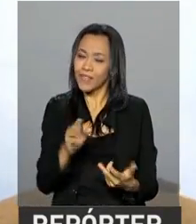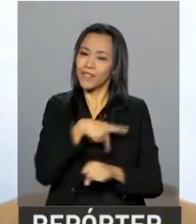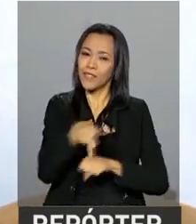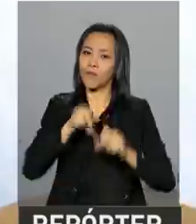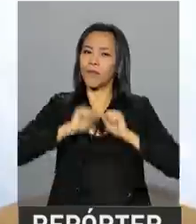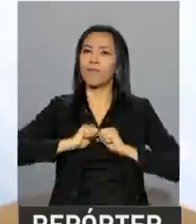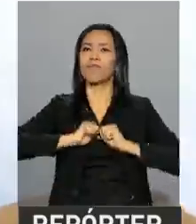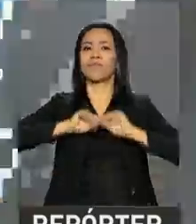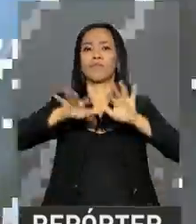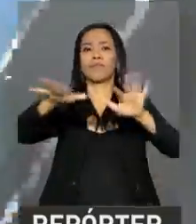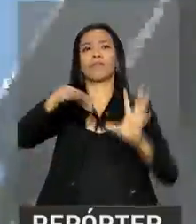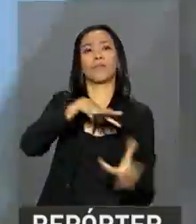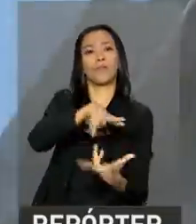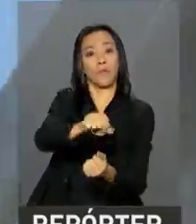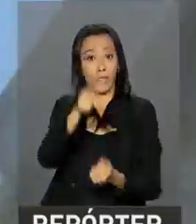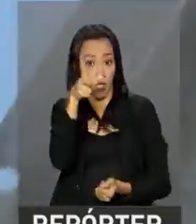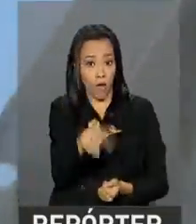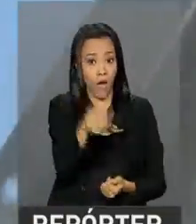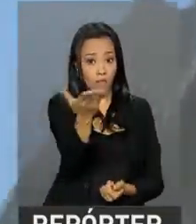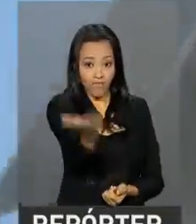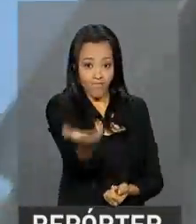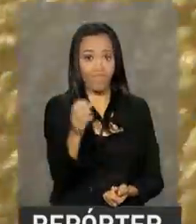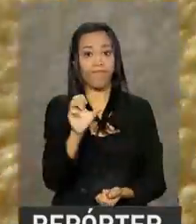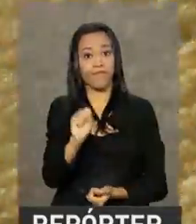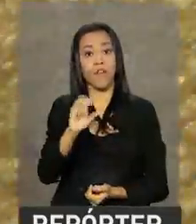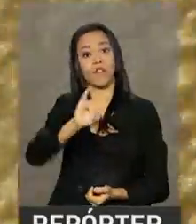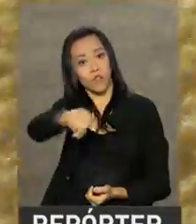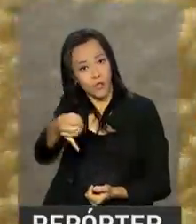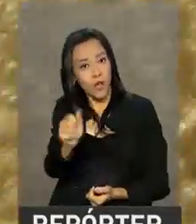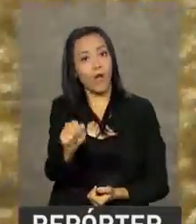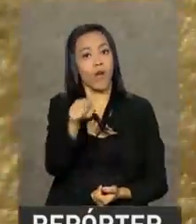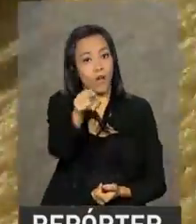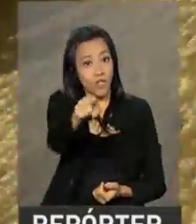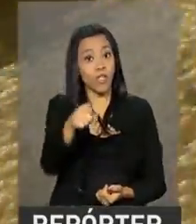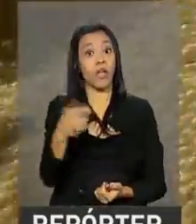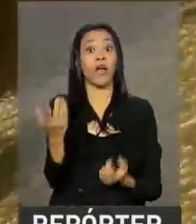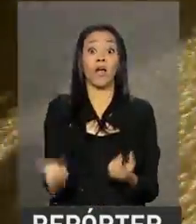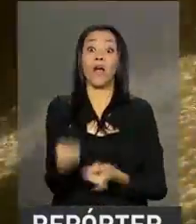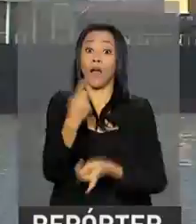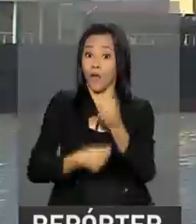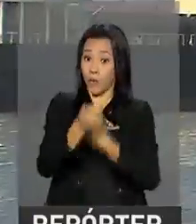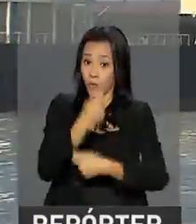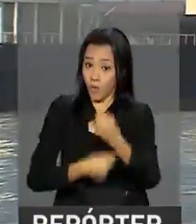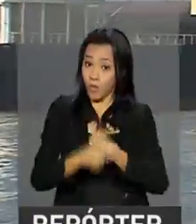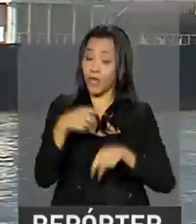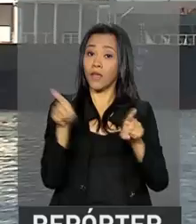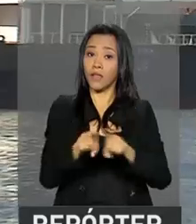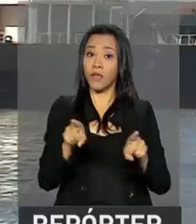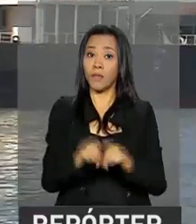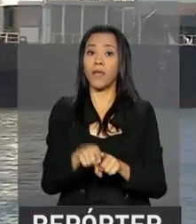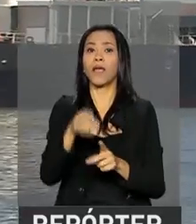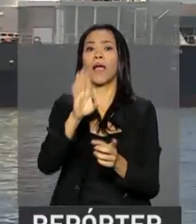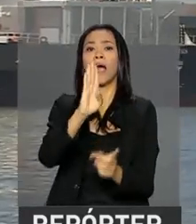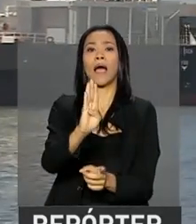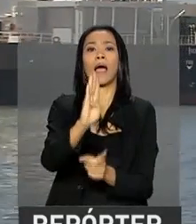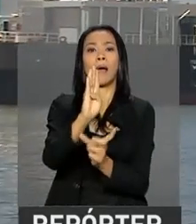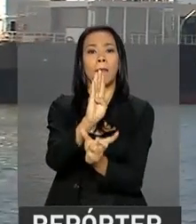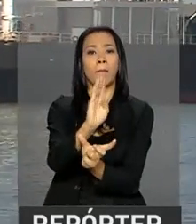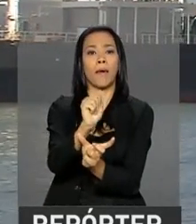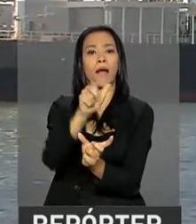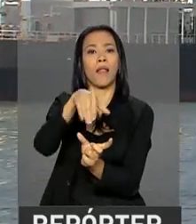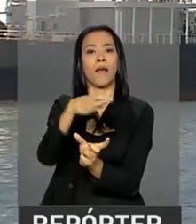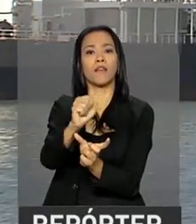o mundo como a soja que puxa para cima a economia e também a balança comercial